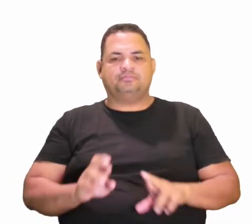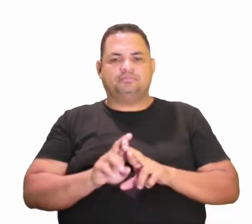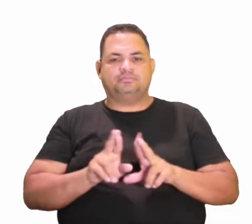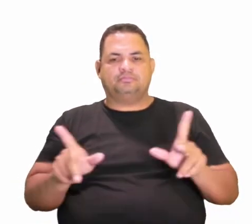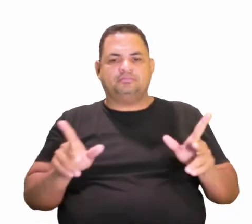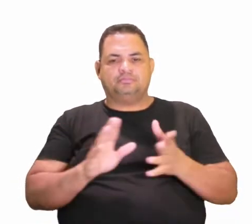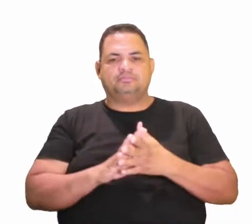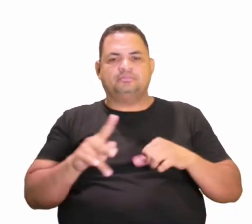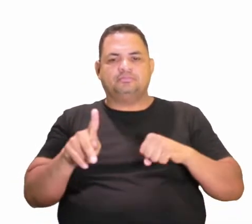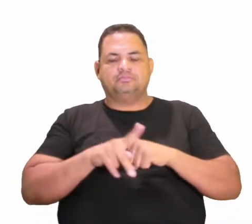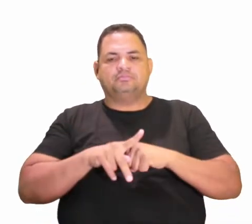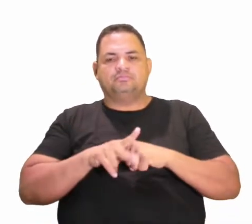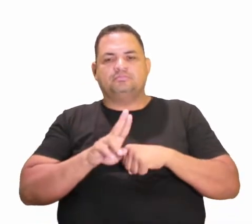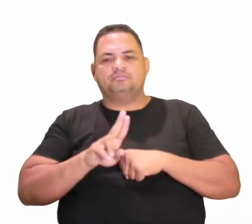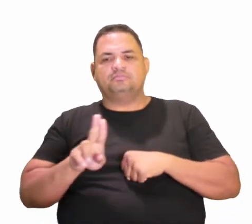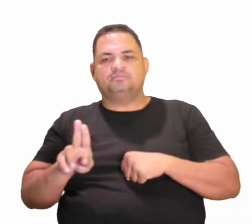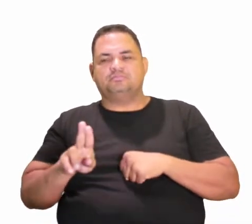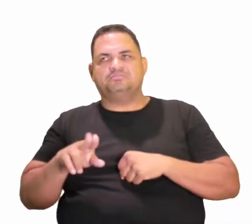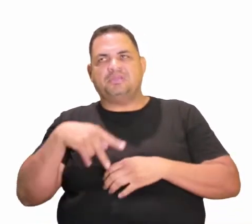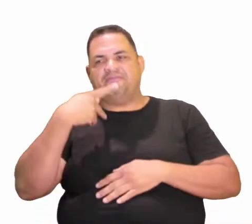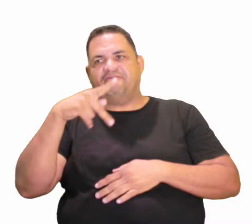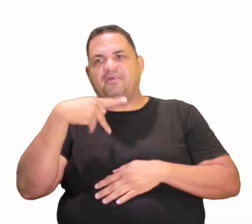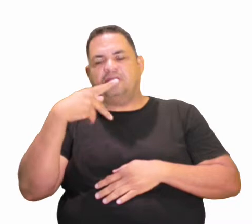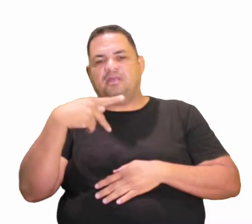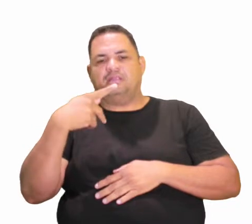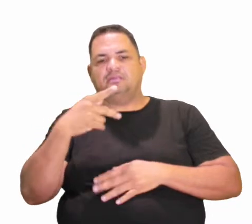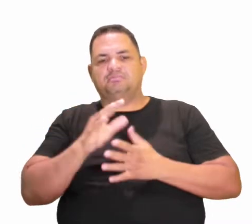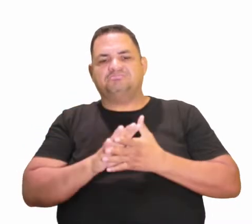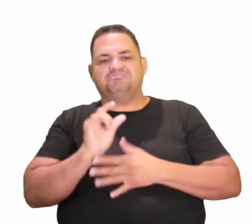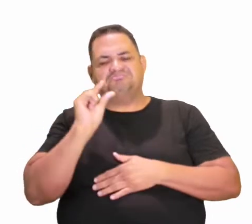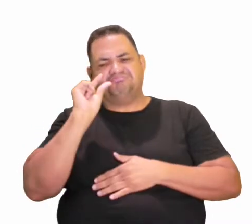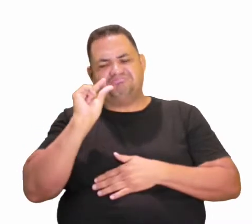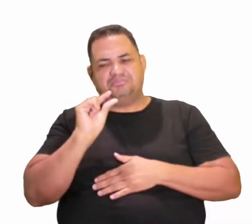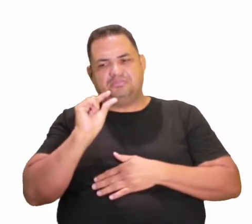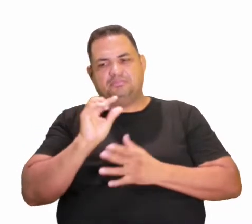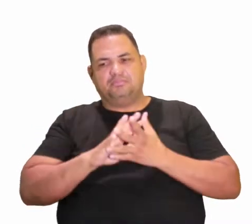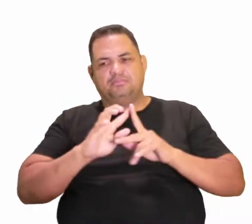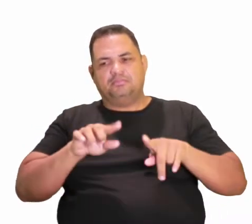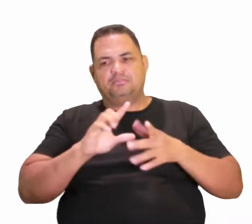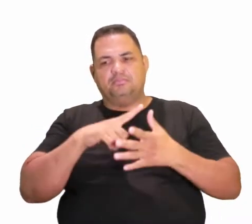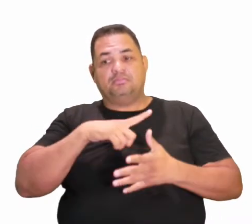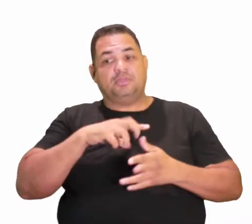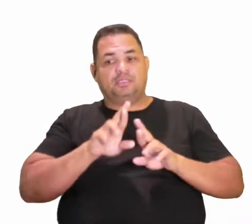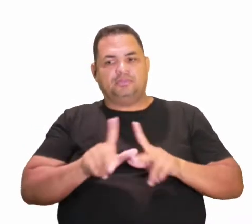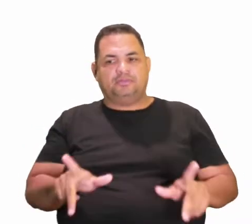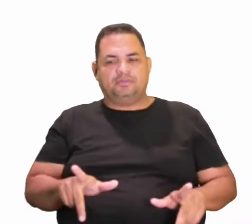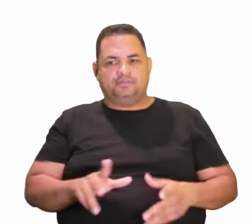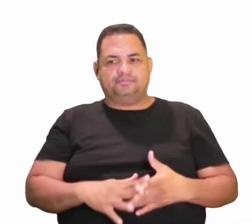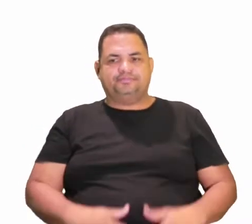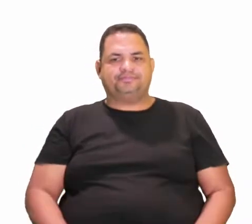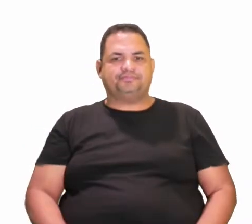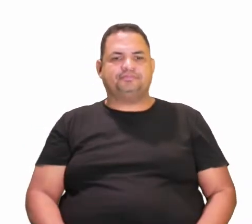diferença de pronúncia deles é pequena, porém tem essa diferença.